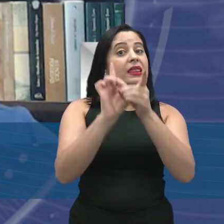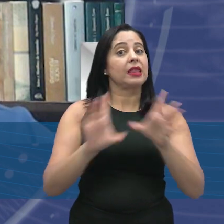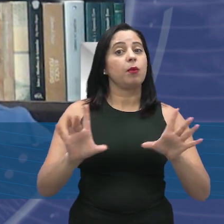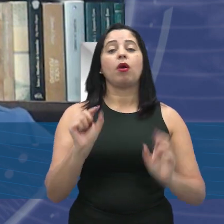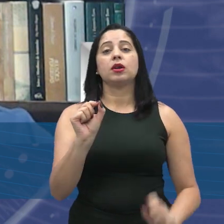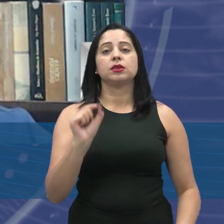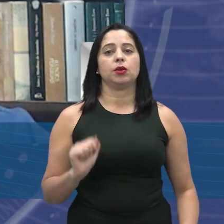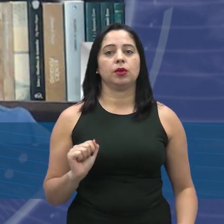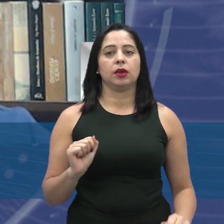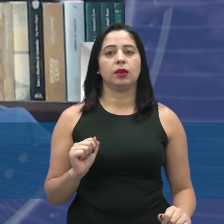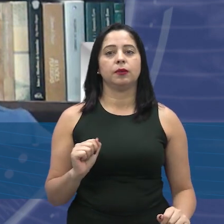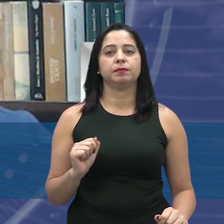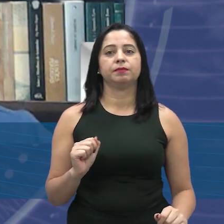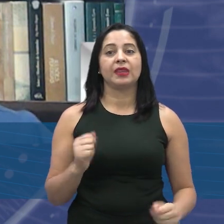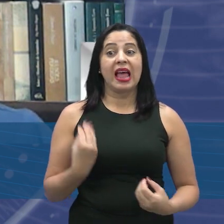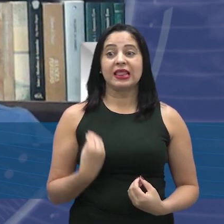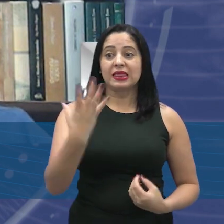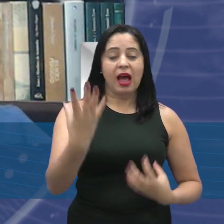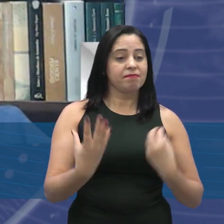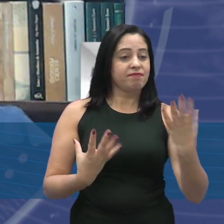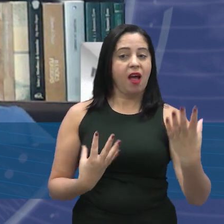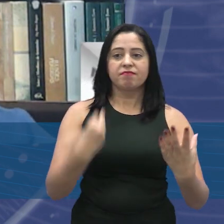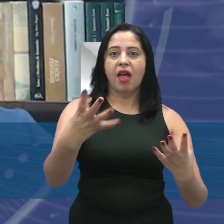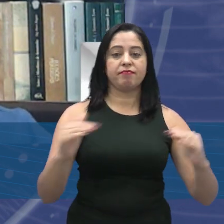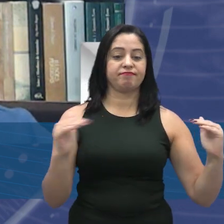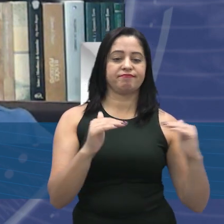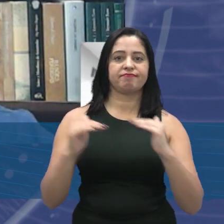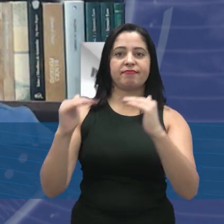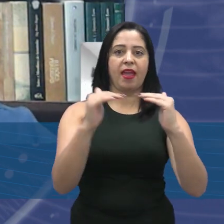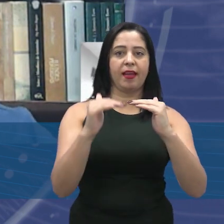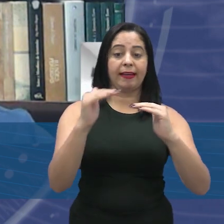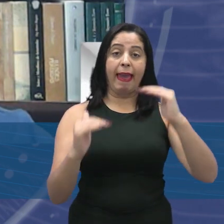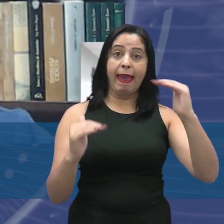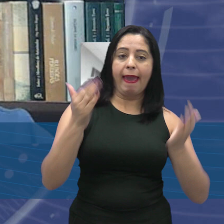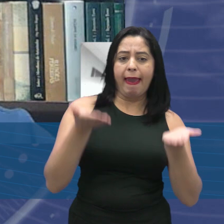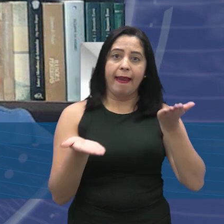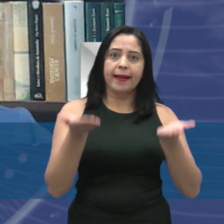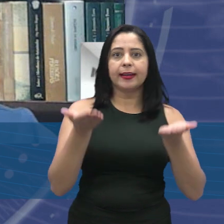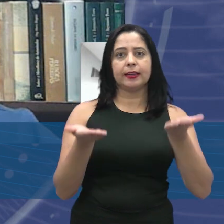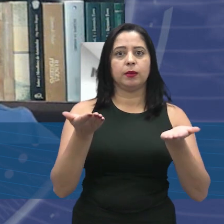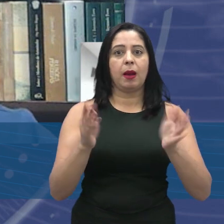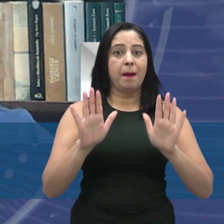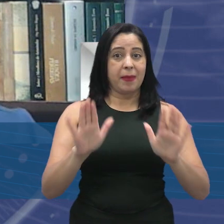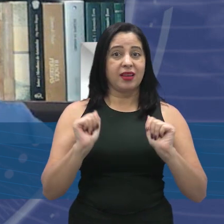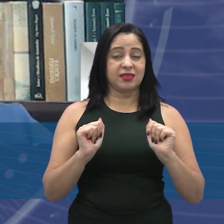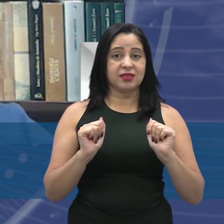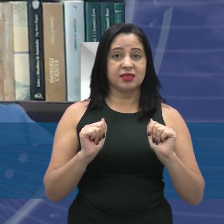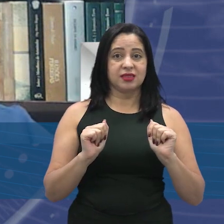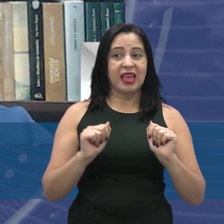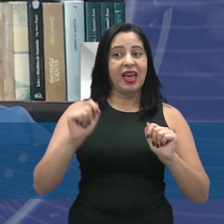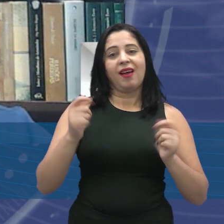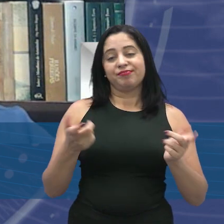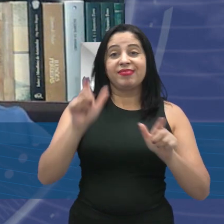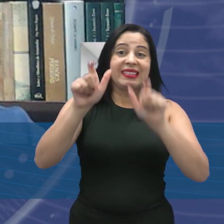exatamente promover um equilíbrio na vida social. Só que esse equilíbrio ele depende muito das escolhas